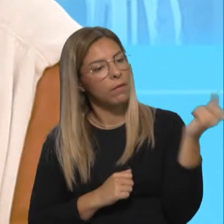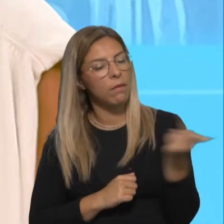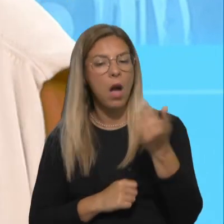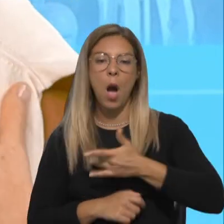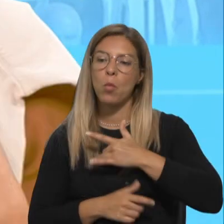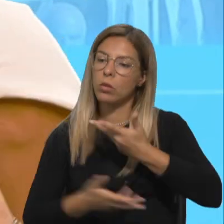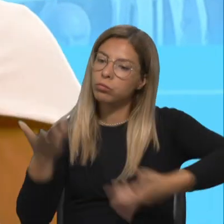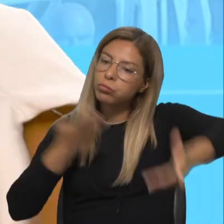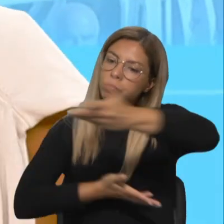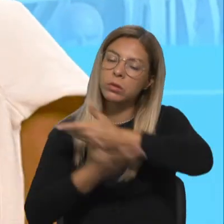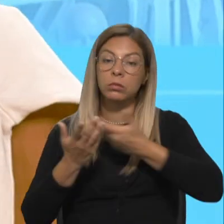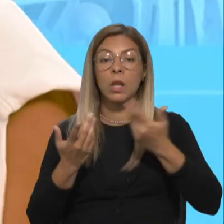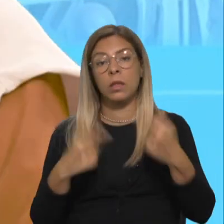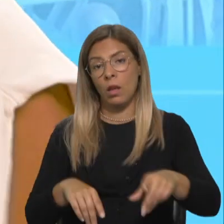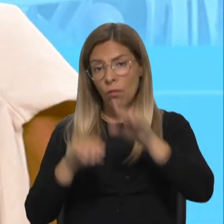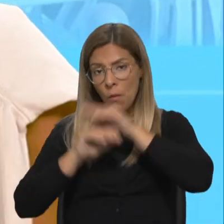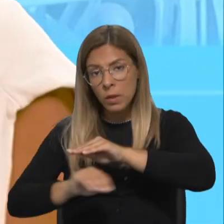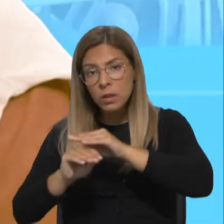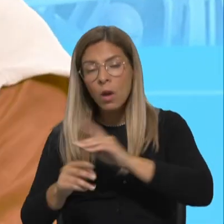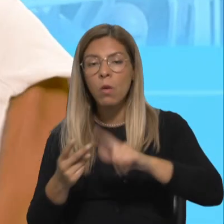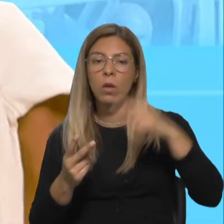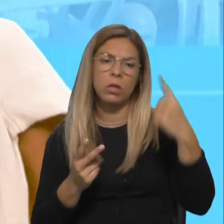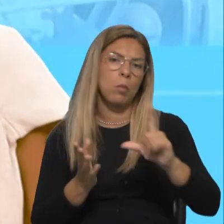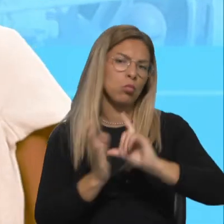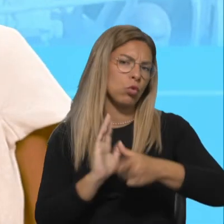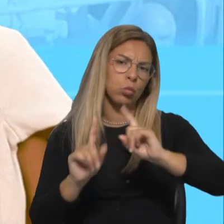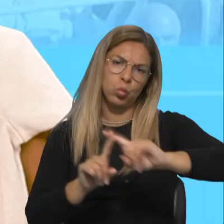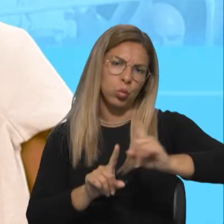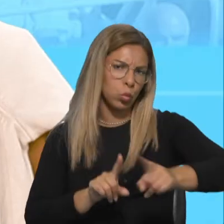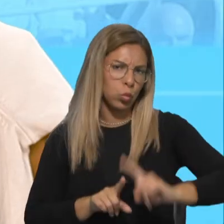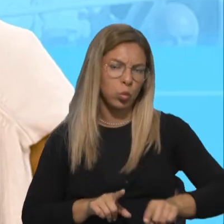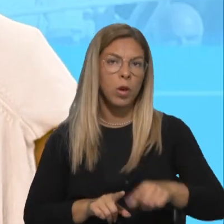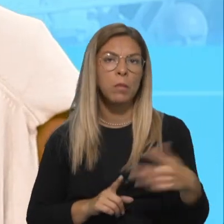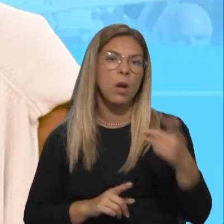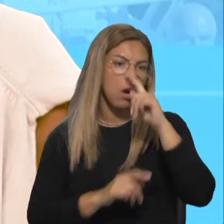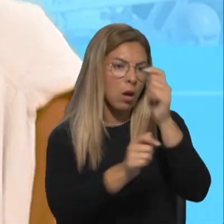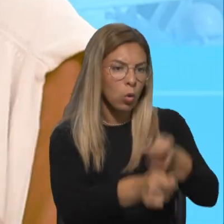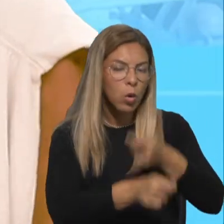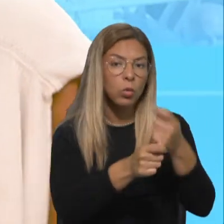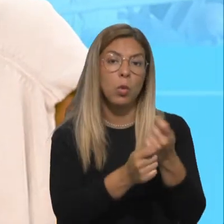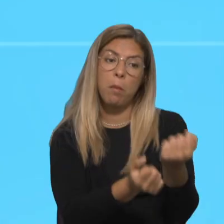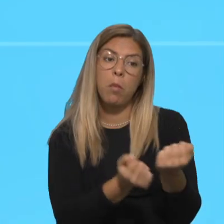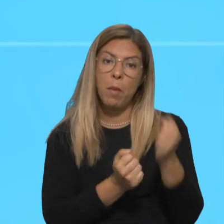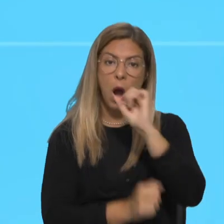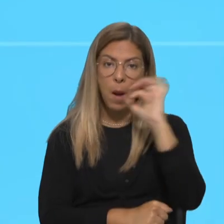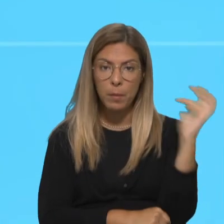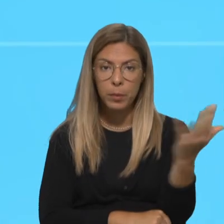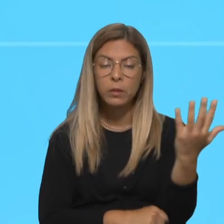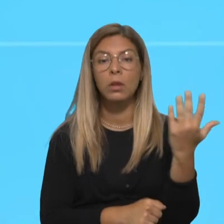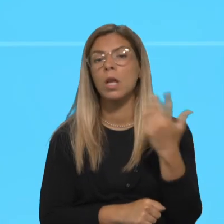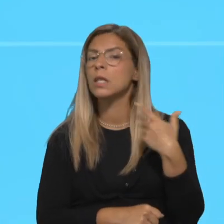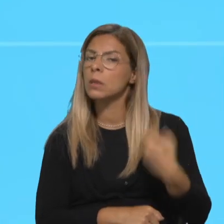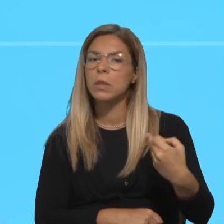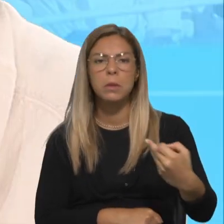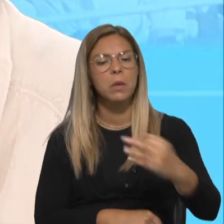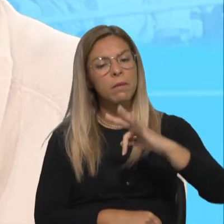há formação, há vários projetos, por exemplo, agora temos aqui um de agricultura ecológica, temos sempre formação todos os fins de semana,